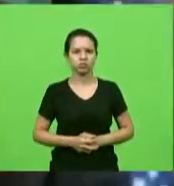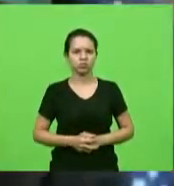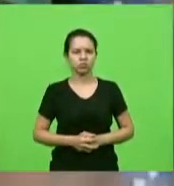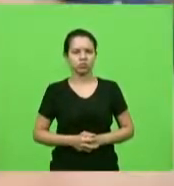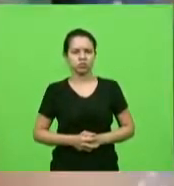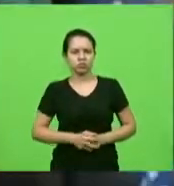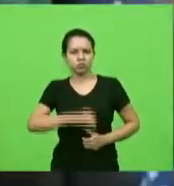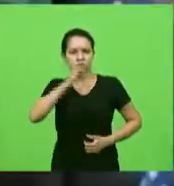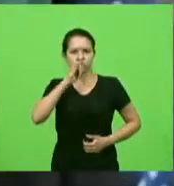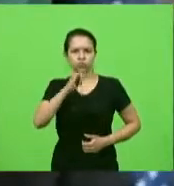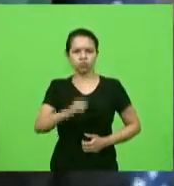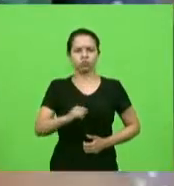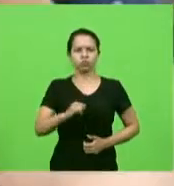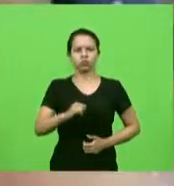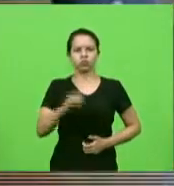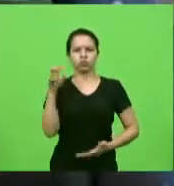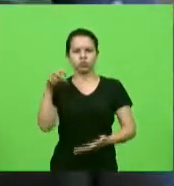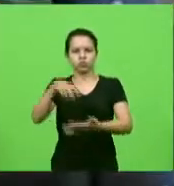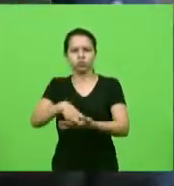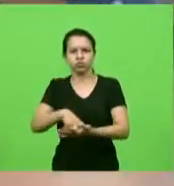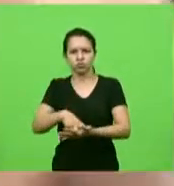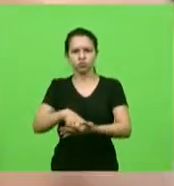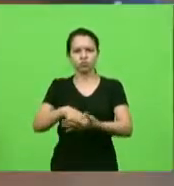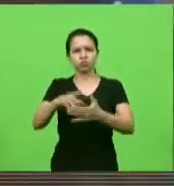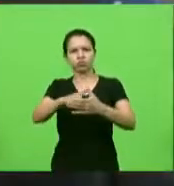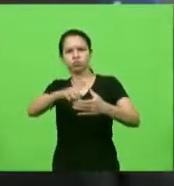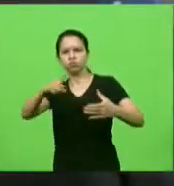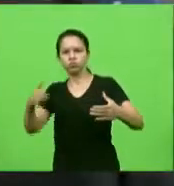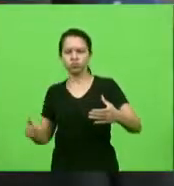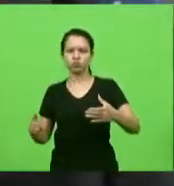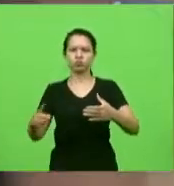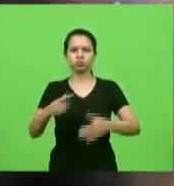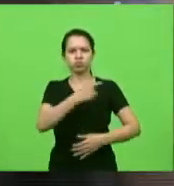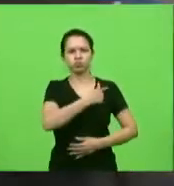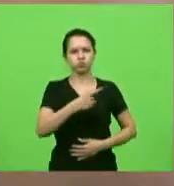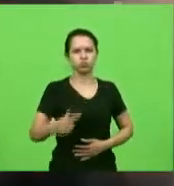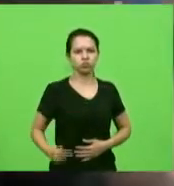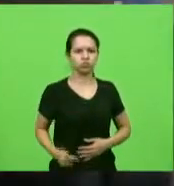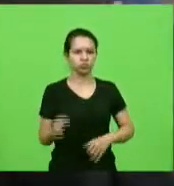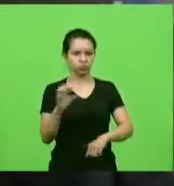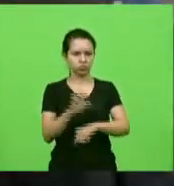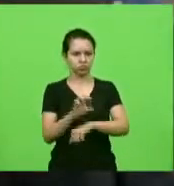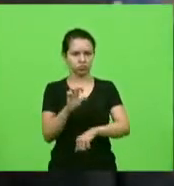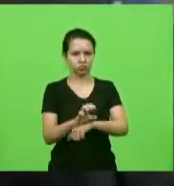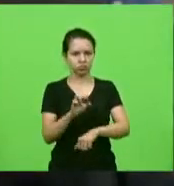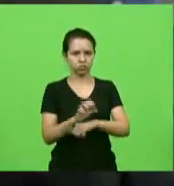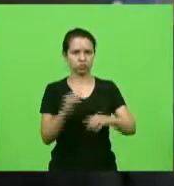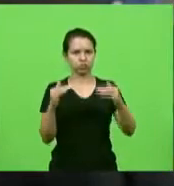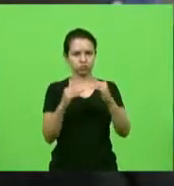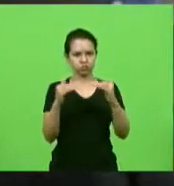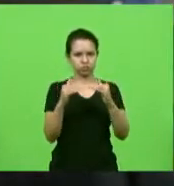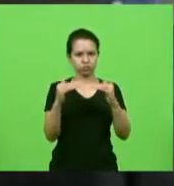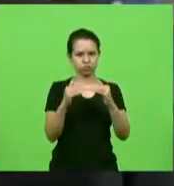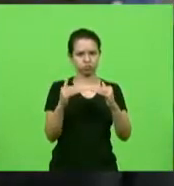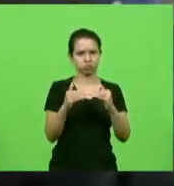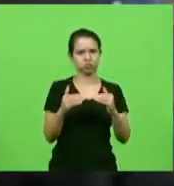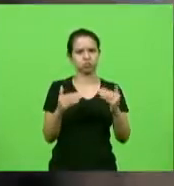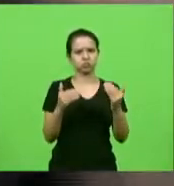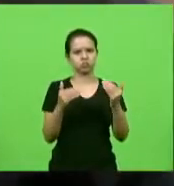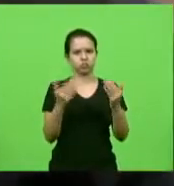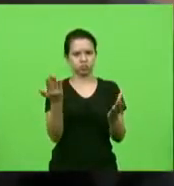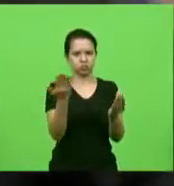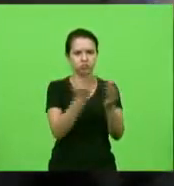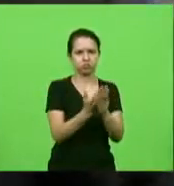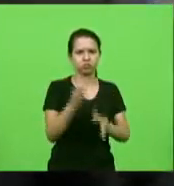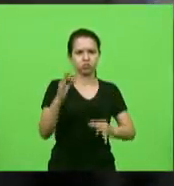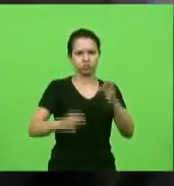Incriminar, afastar, caçar um governador do Estado se corre paralelamente um processo judicial,